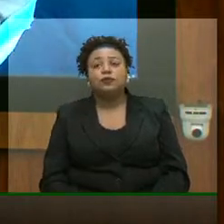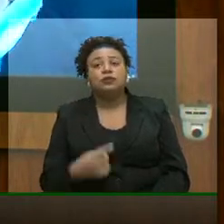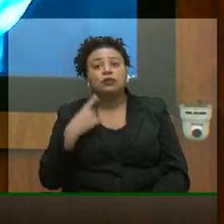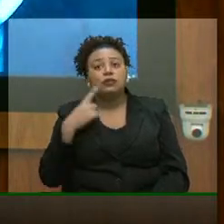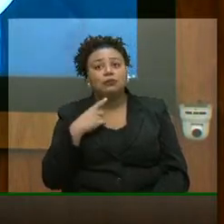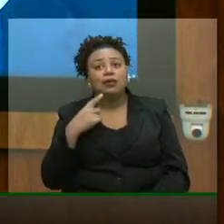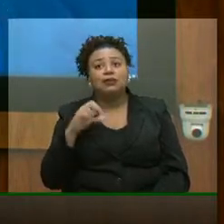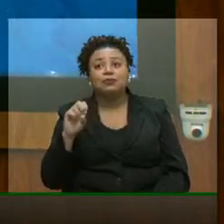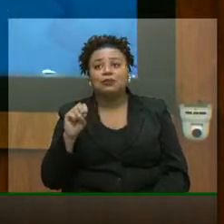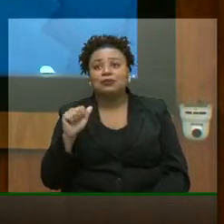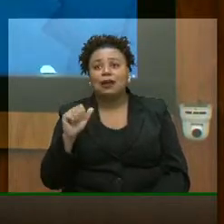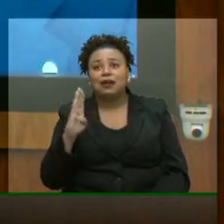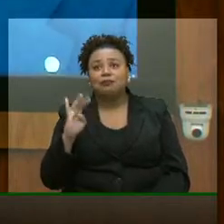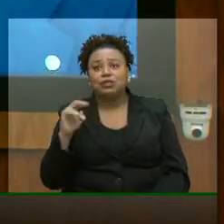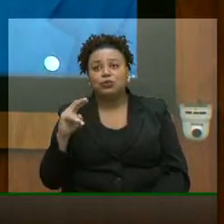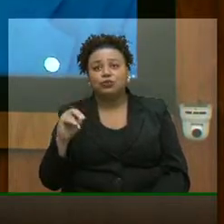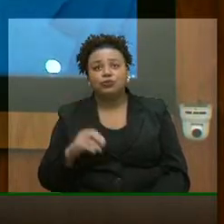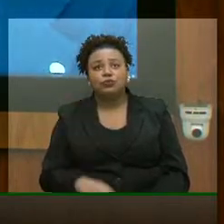Deputado Lisandro Sabino.